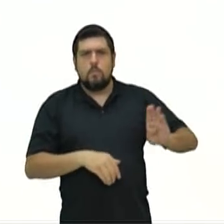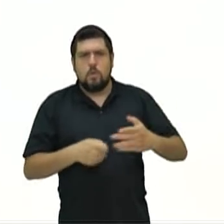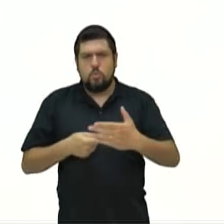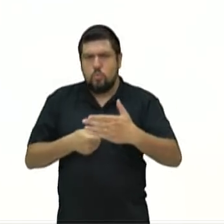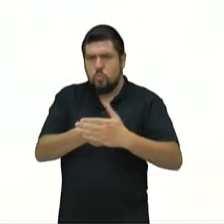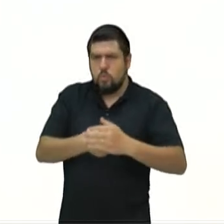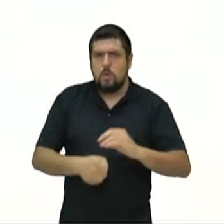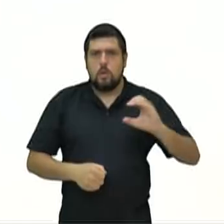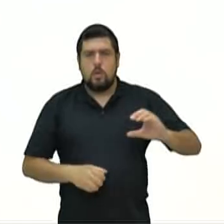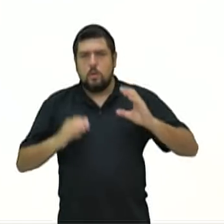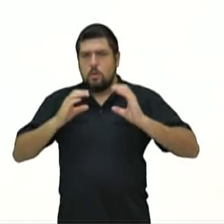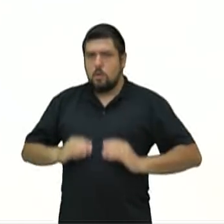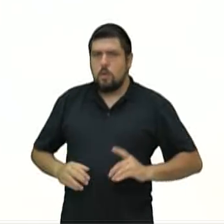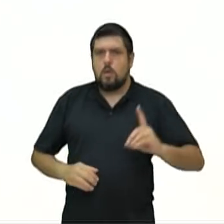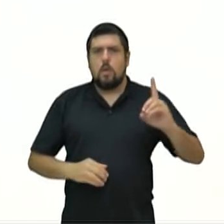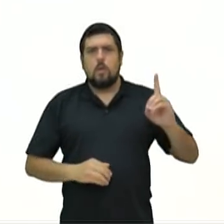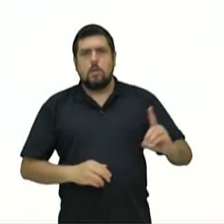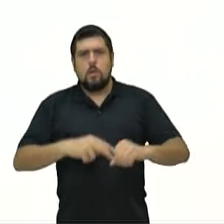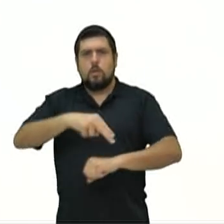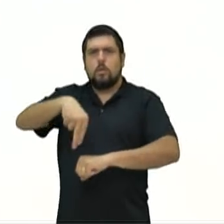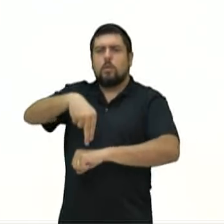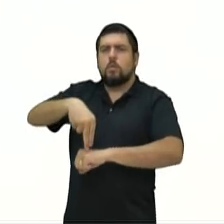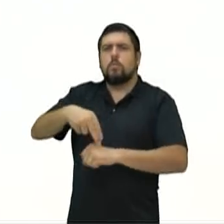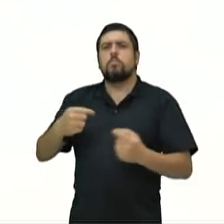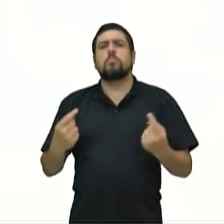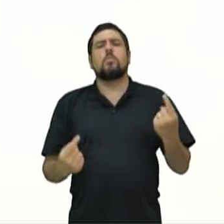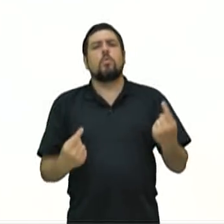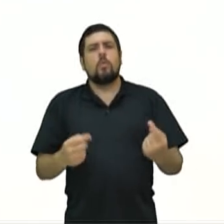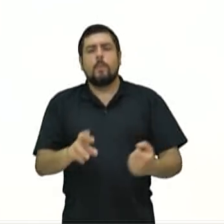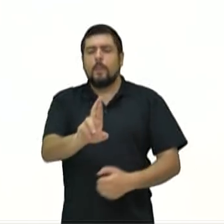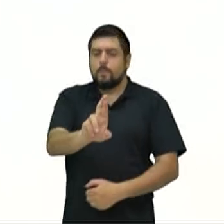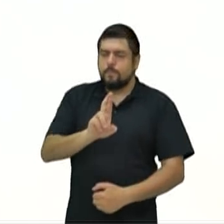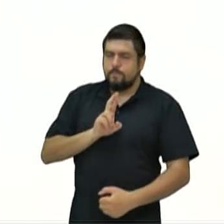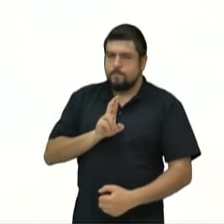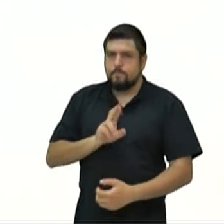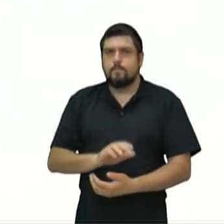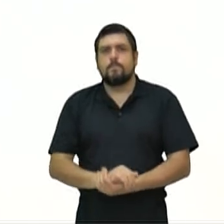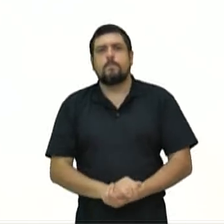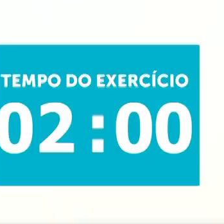C. Cidadania. E D. Nacionalidade. Responda, daqui a pouco eu volto.